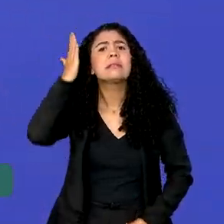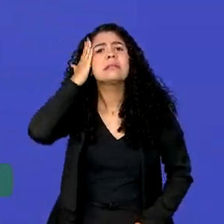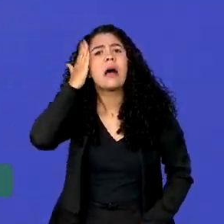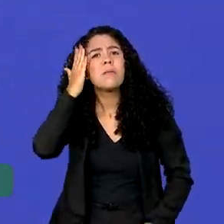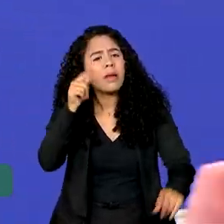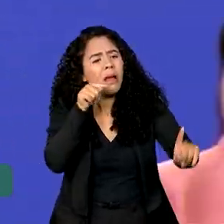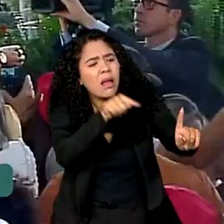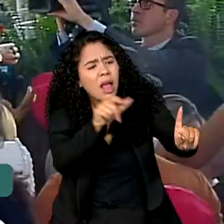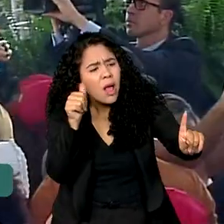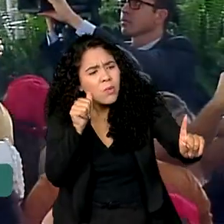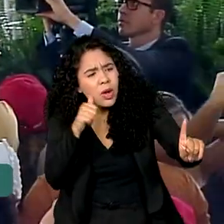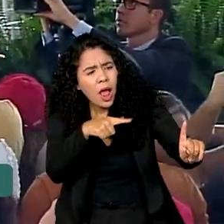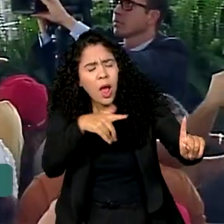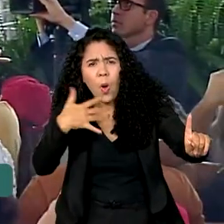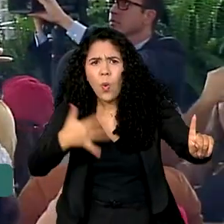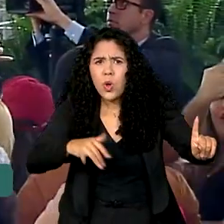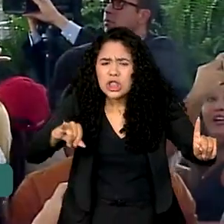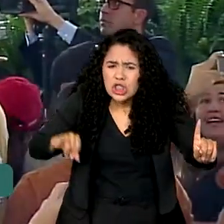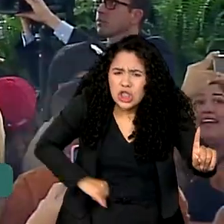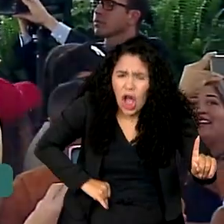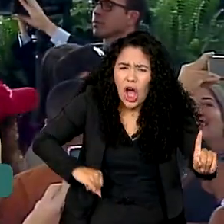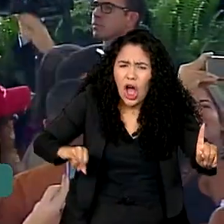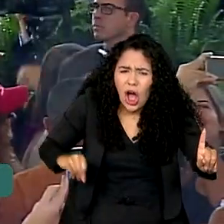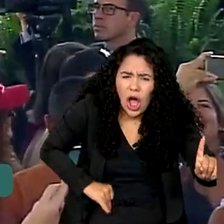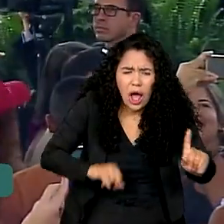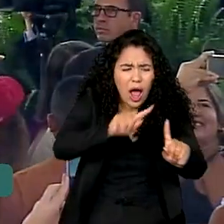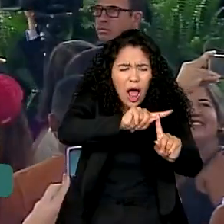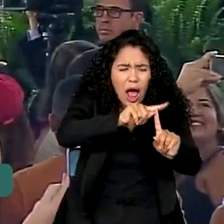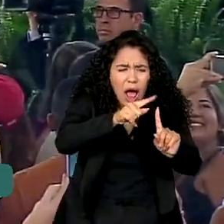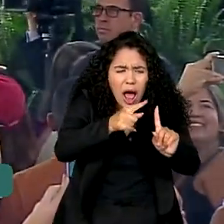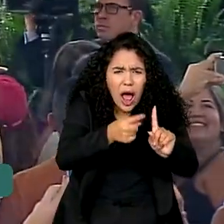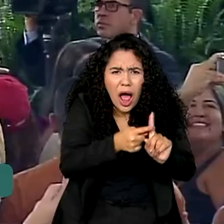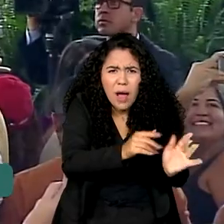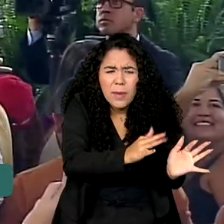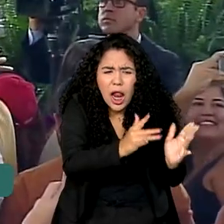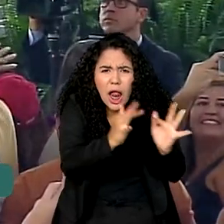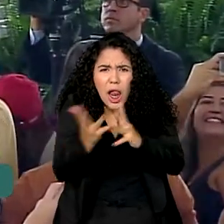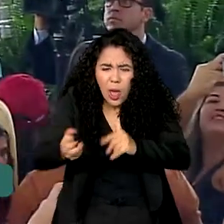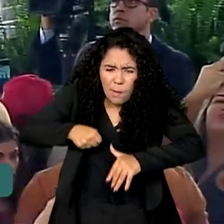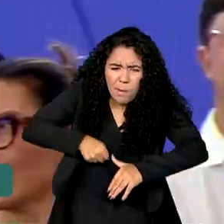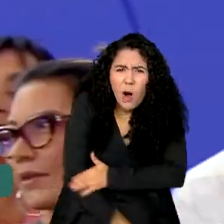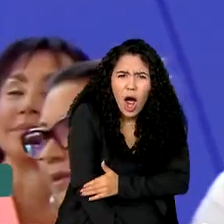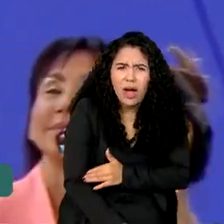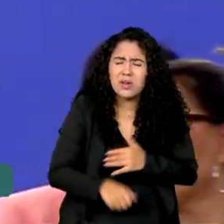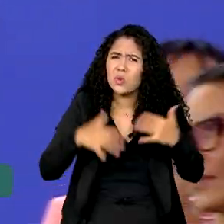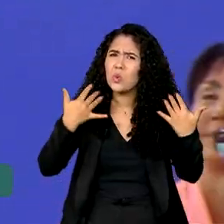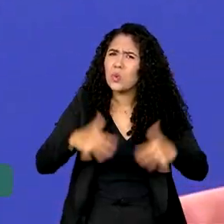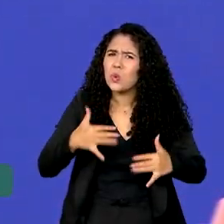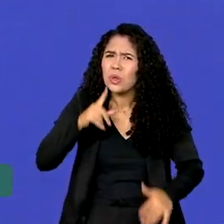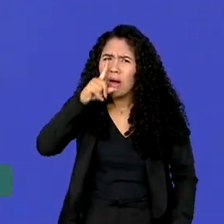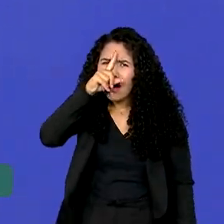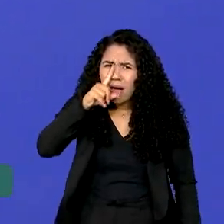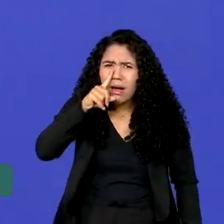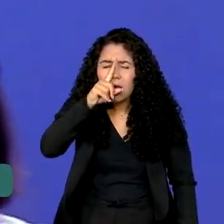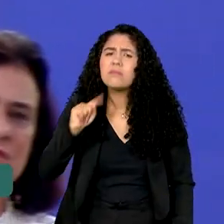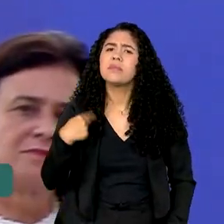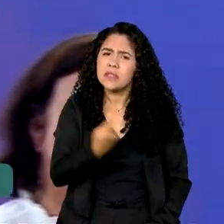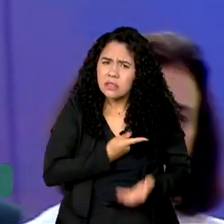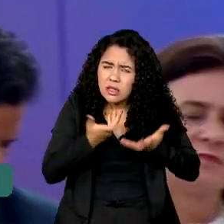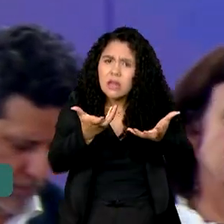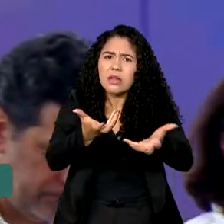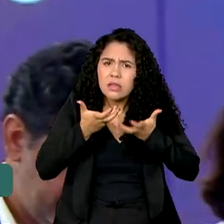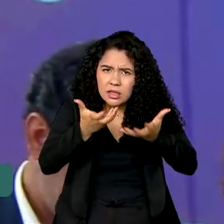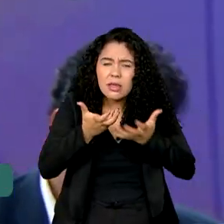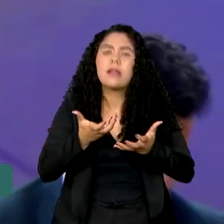mulher sofre da gravidez até o parto, o risco que elas correm. E nós queremos criar